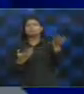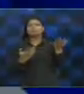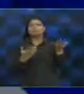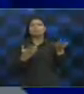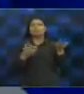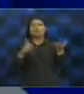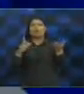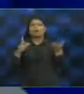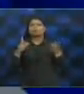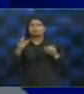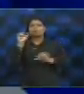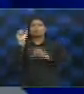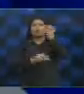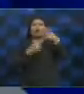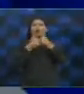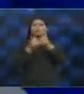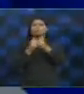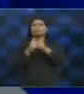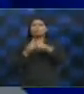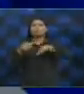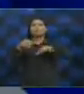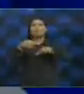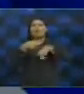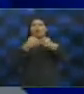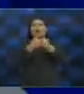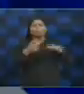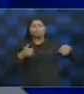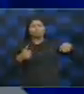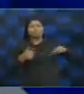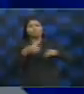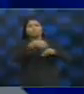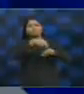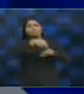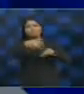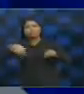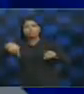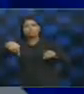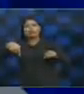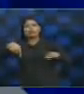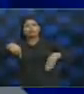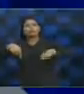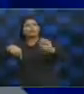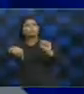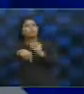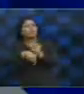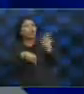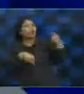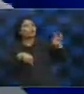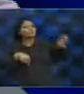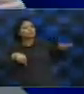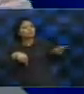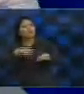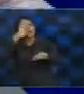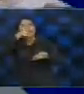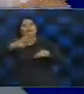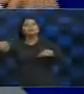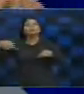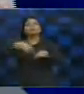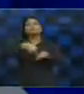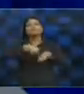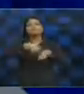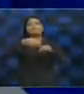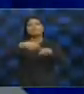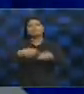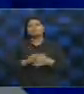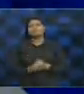integração e mais. Vamos ter 4 estações intermediárias para fazermos esse complexo que é o